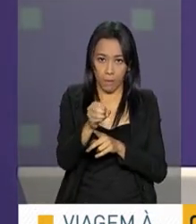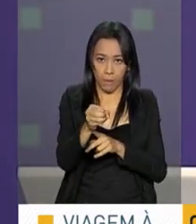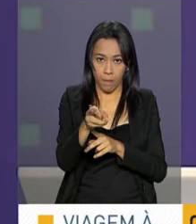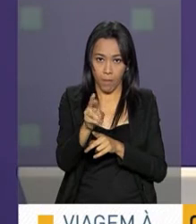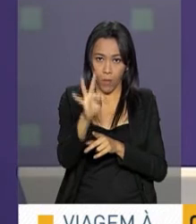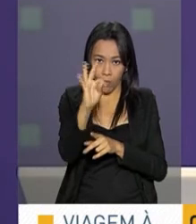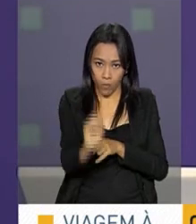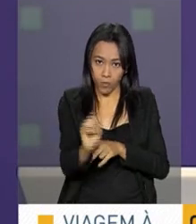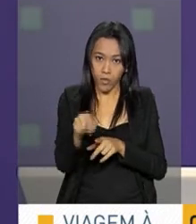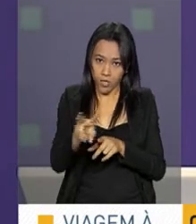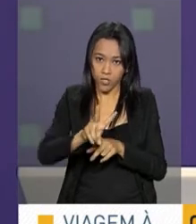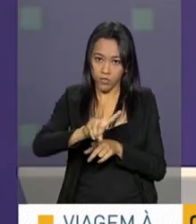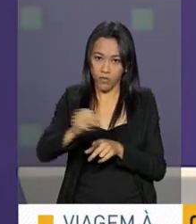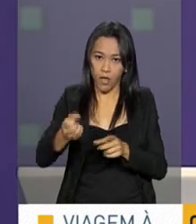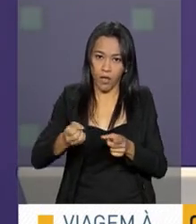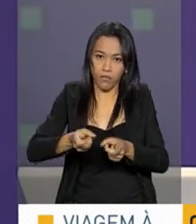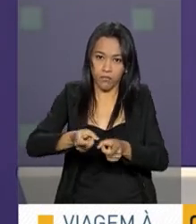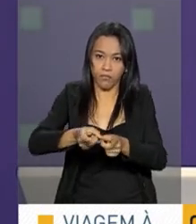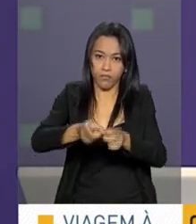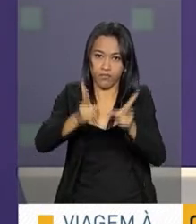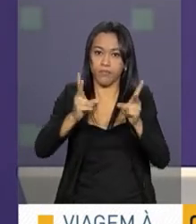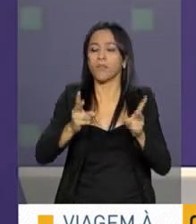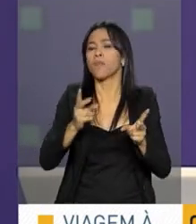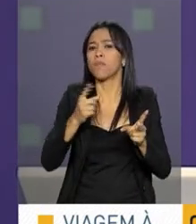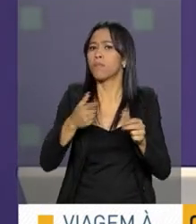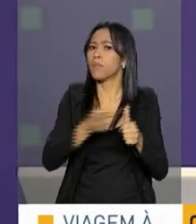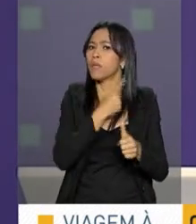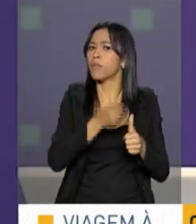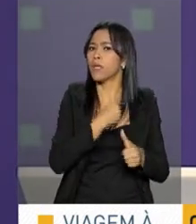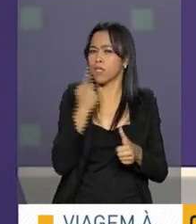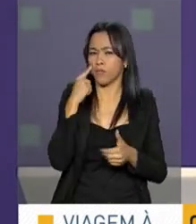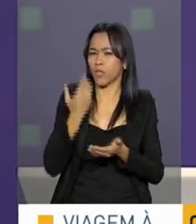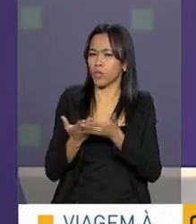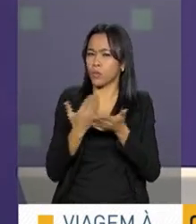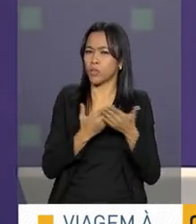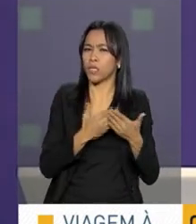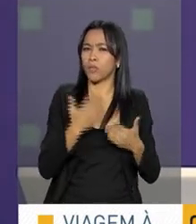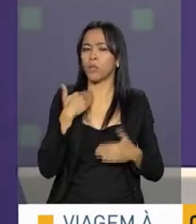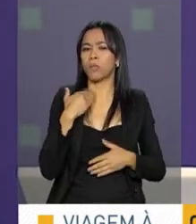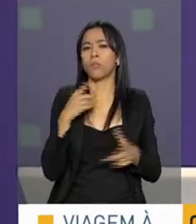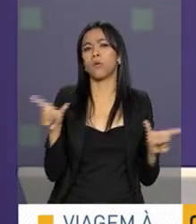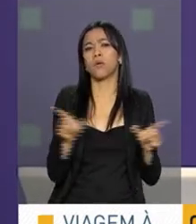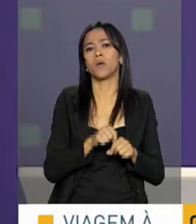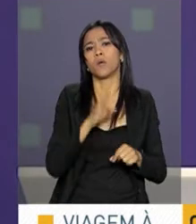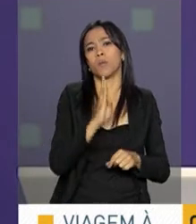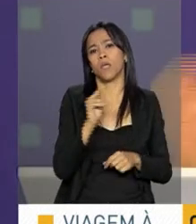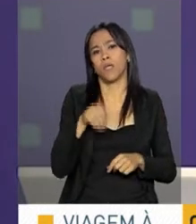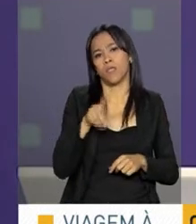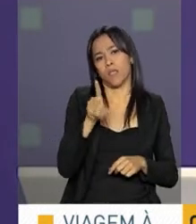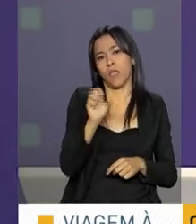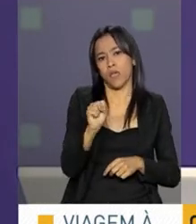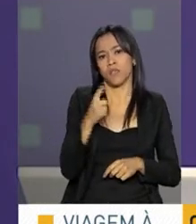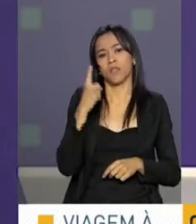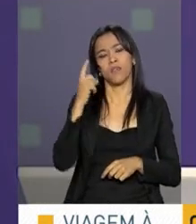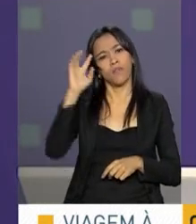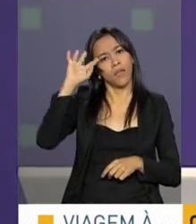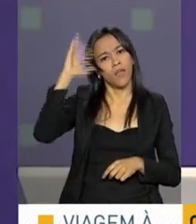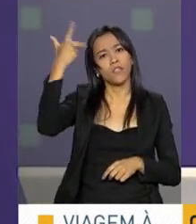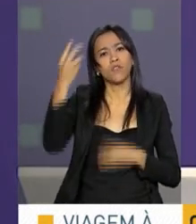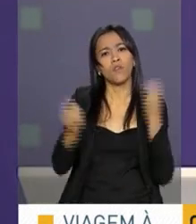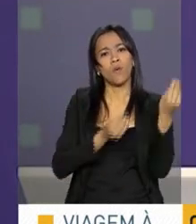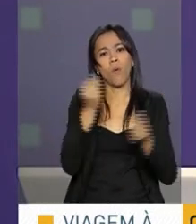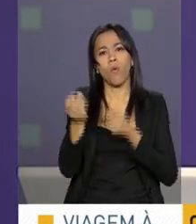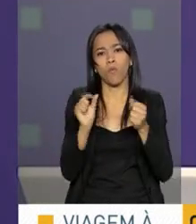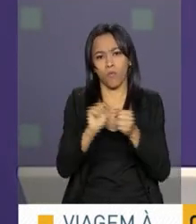também sofrerá, será realizado um estudo pelo BNDES, que vai definir essa modelagem, e a